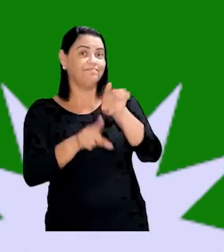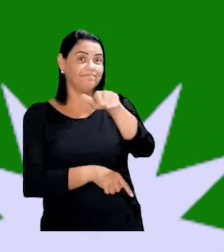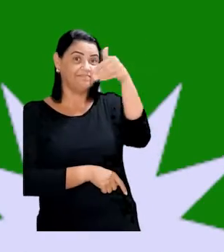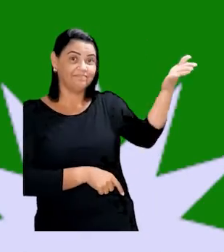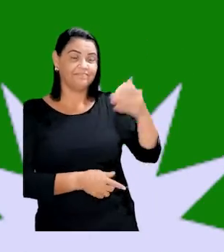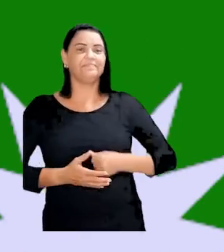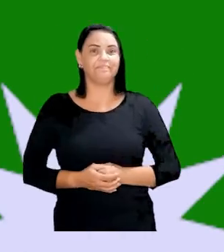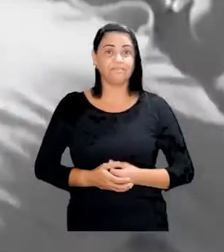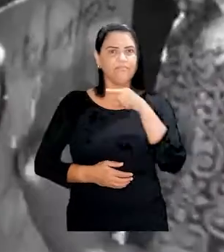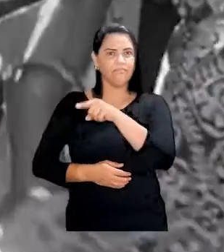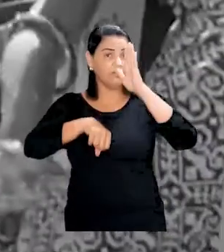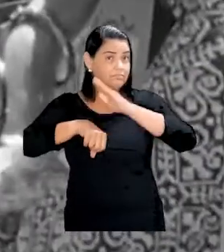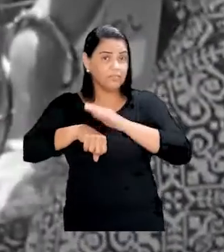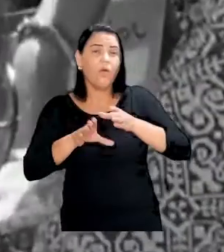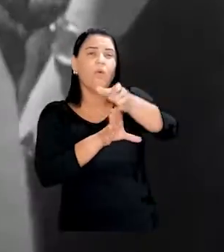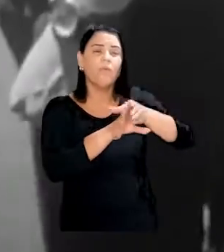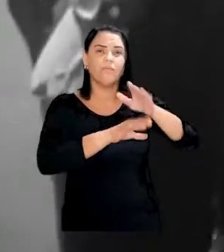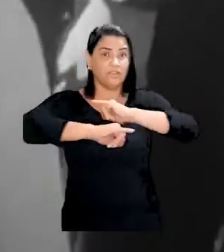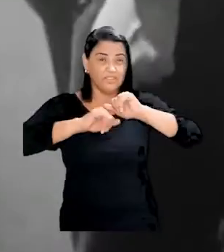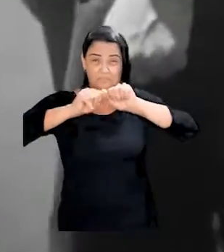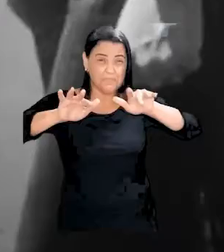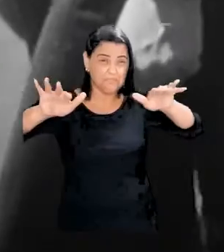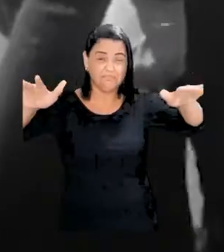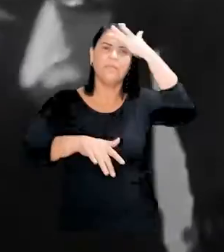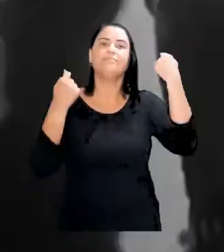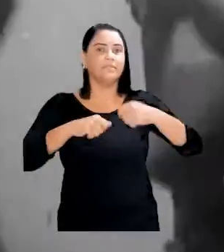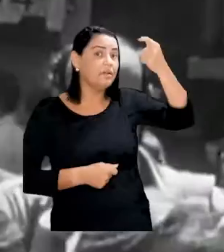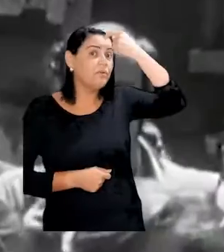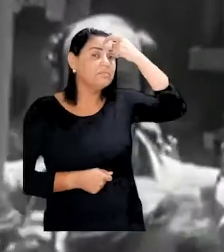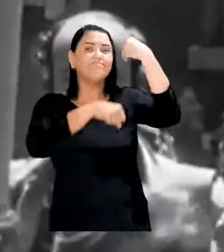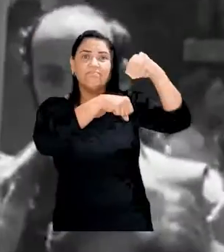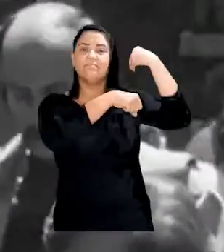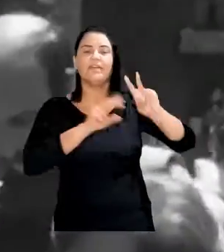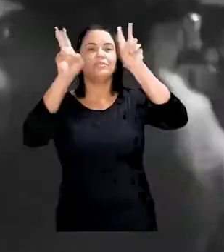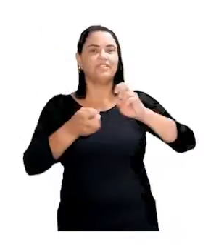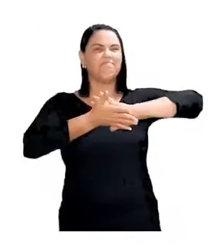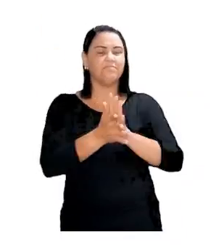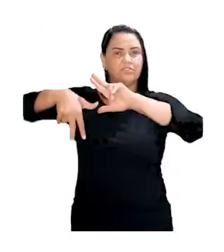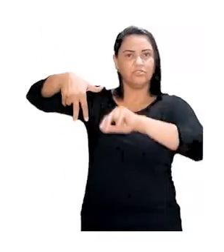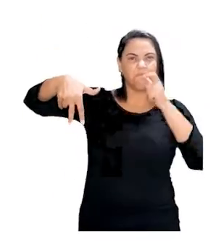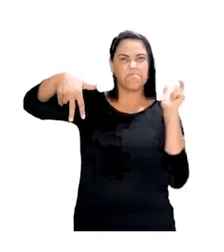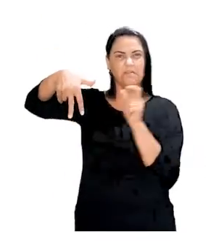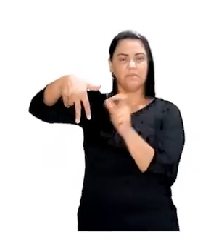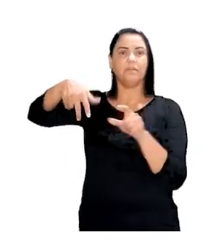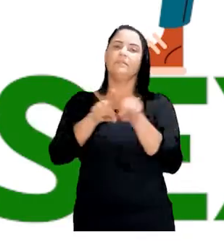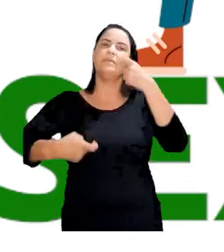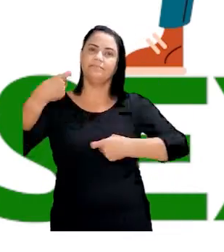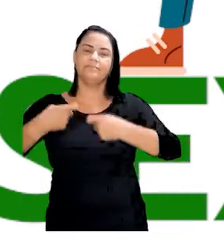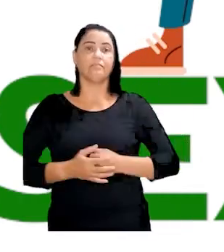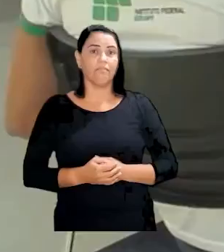dentro e fora da instituição. Compete ao NIGEDES fazer campanhas permanentes de conscientização e informação sobre as violências de gênero